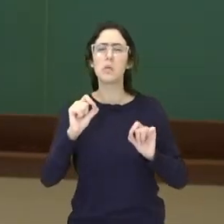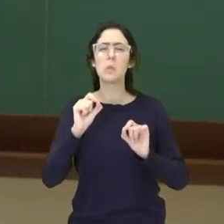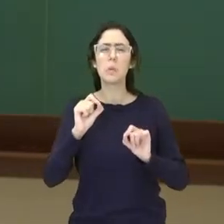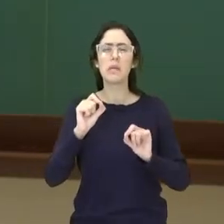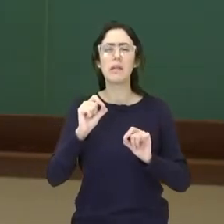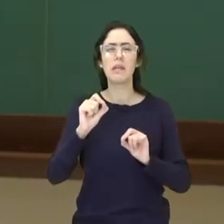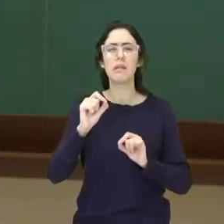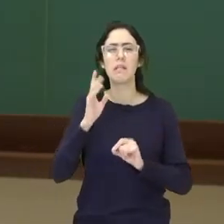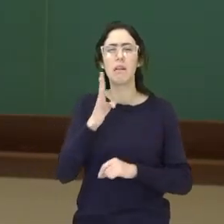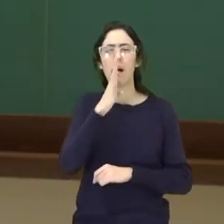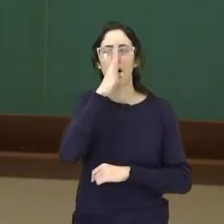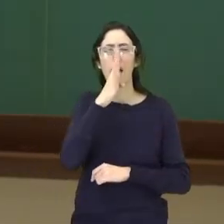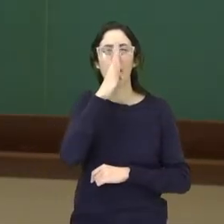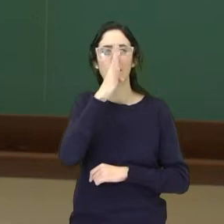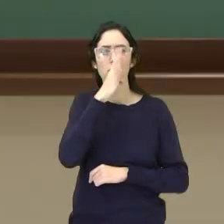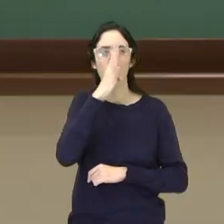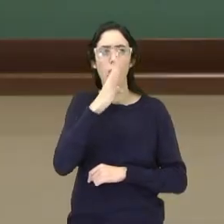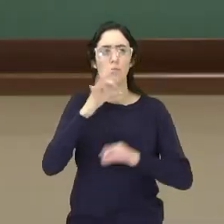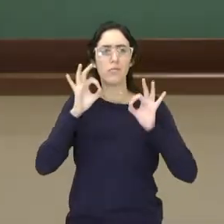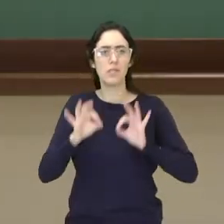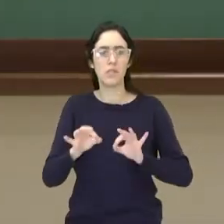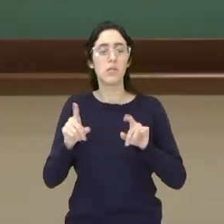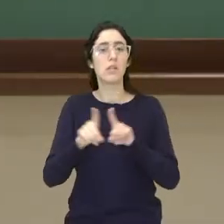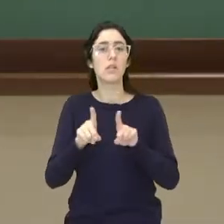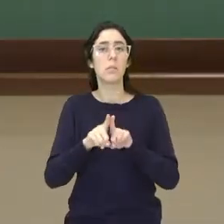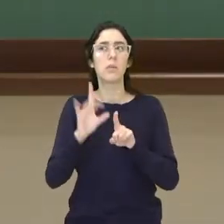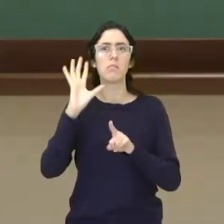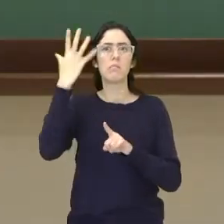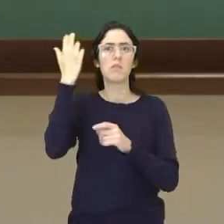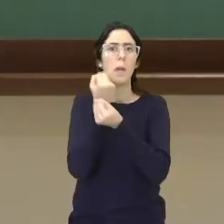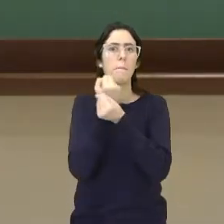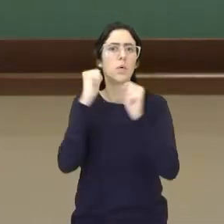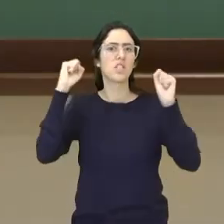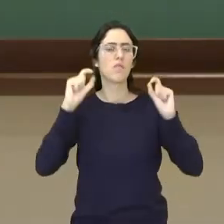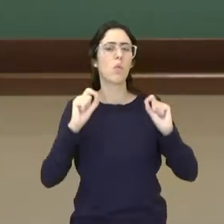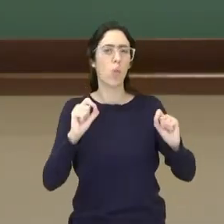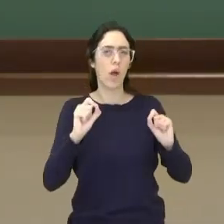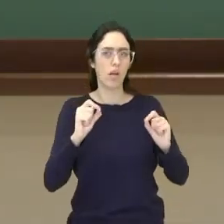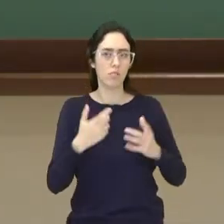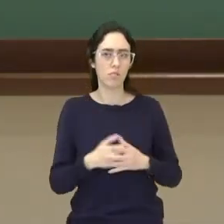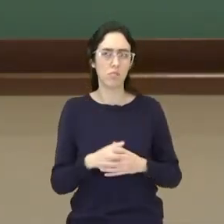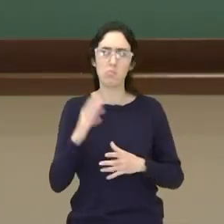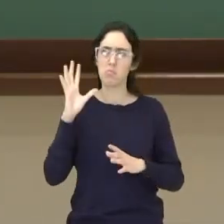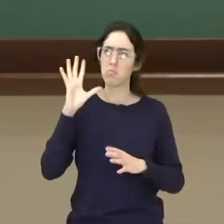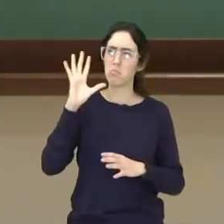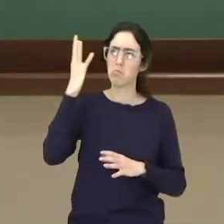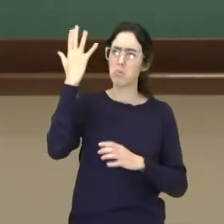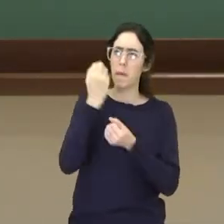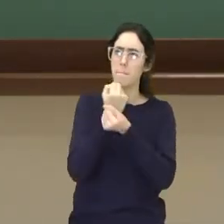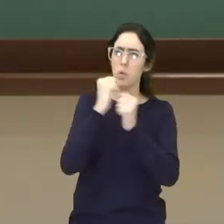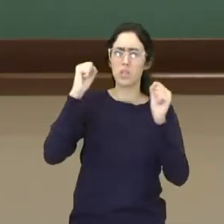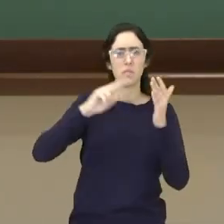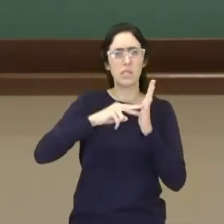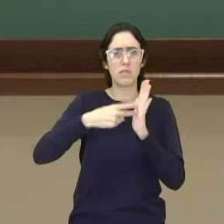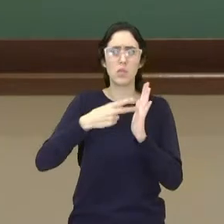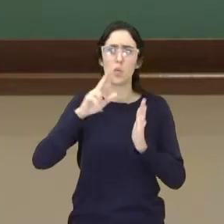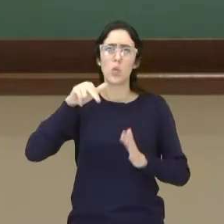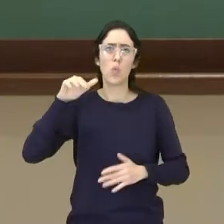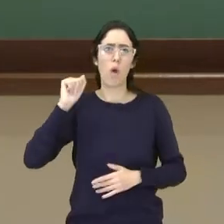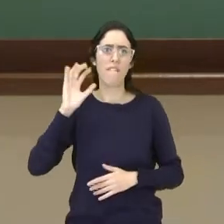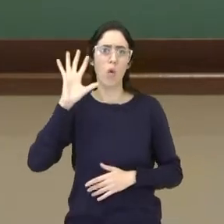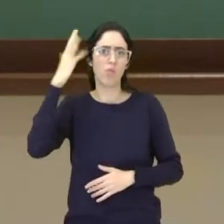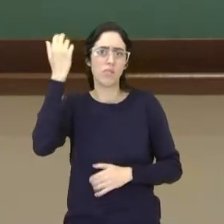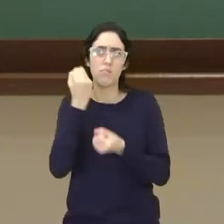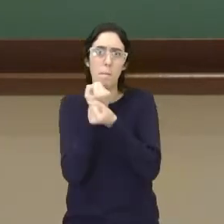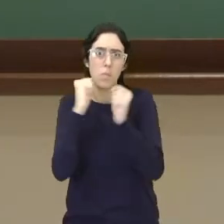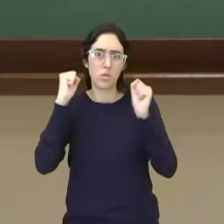impossível? Bom, o evento impossível você pode imaginar que é um evento que nunca acontece. Mas e um evento certo? Será